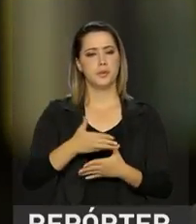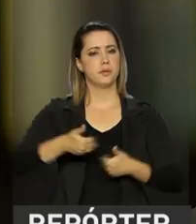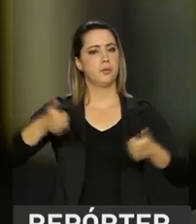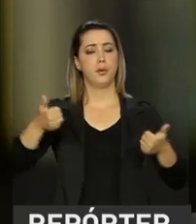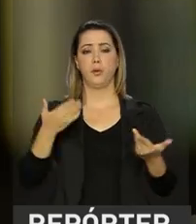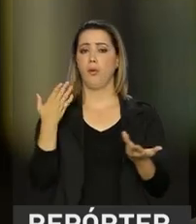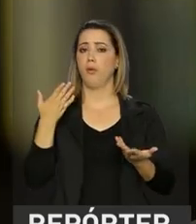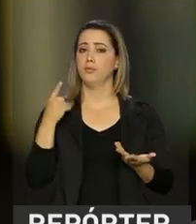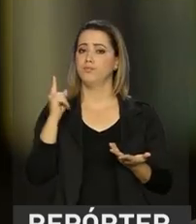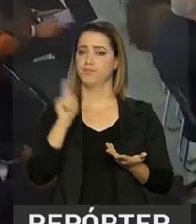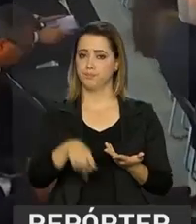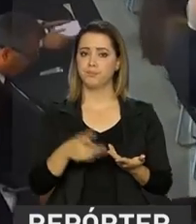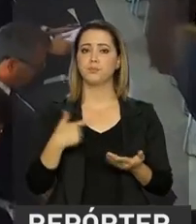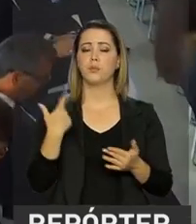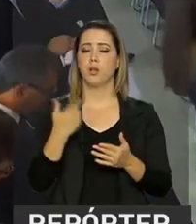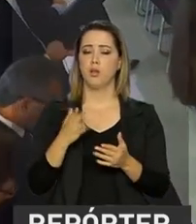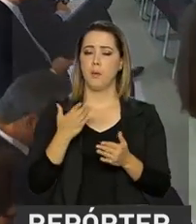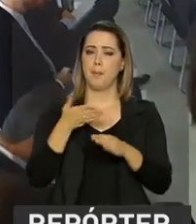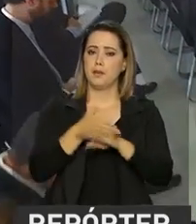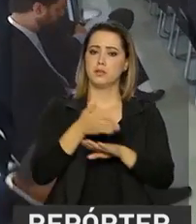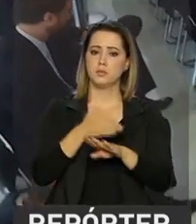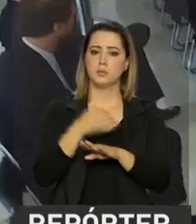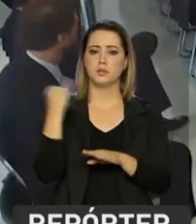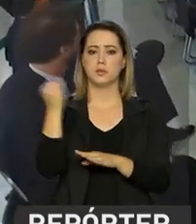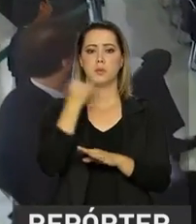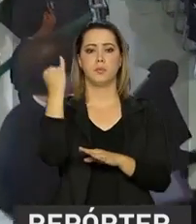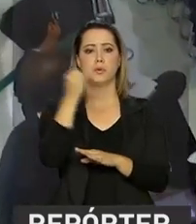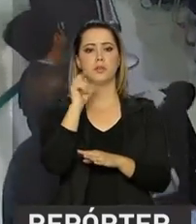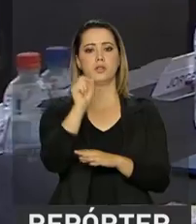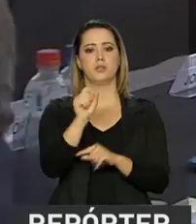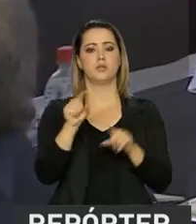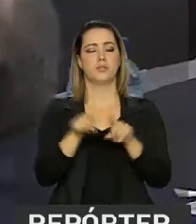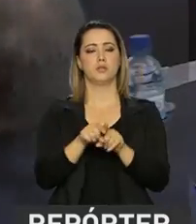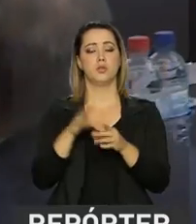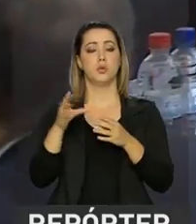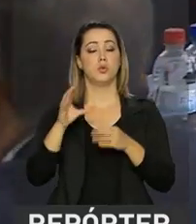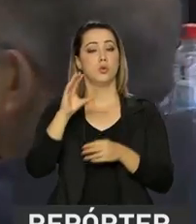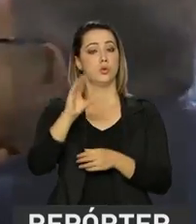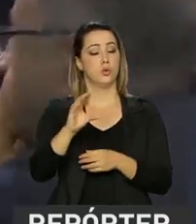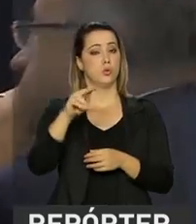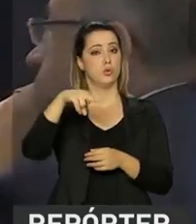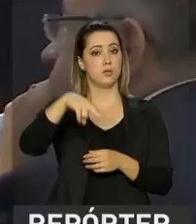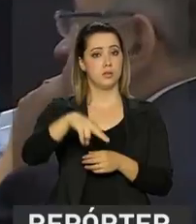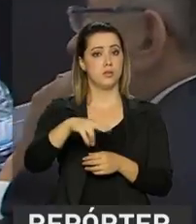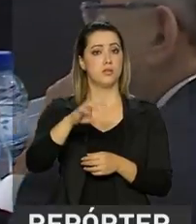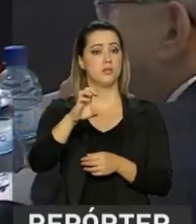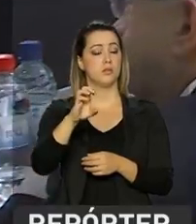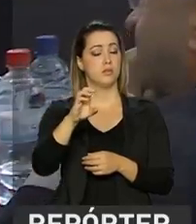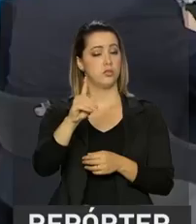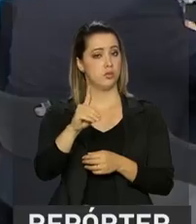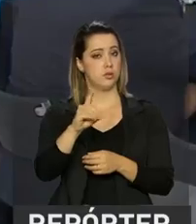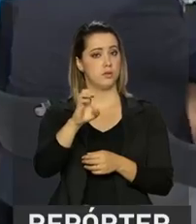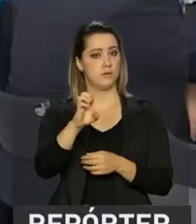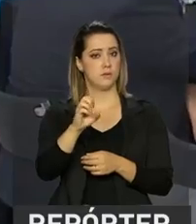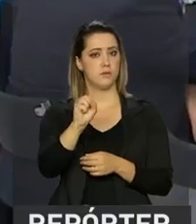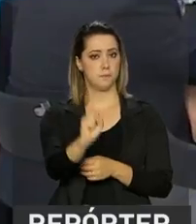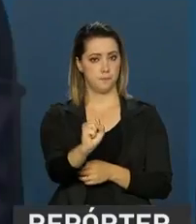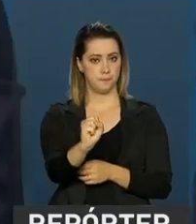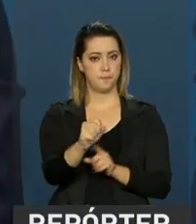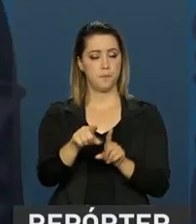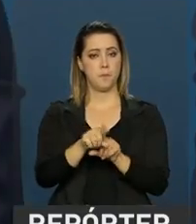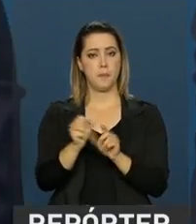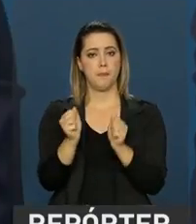leve. E isto é uma participação muito expressiva do Conselho Nacional de Desenvolvimento Econômico e